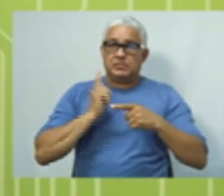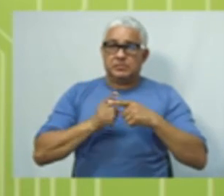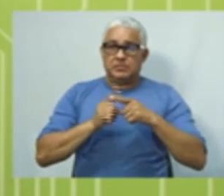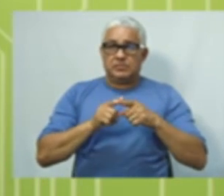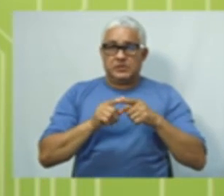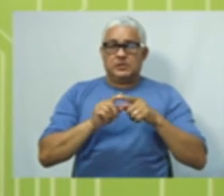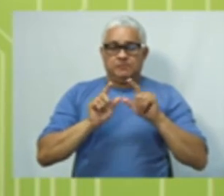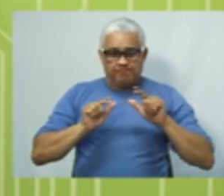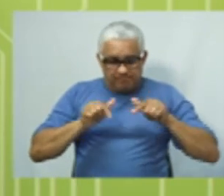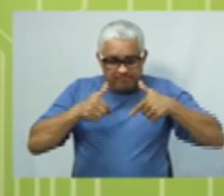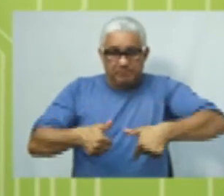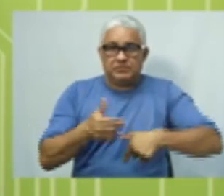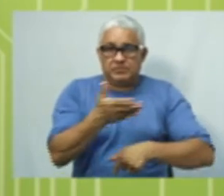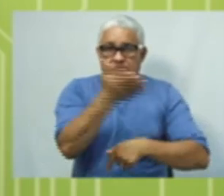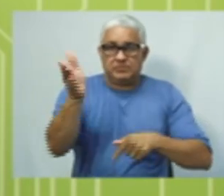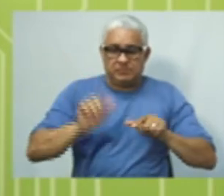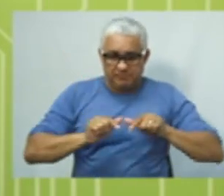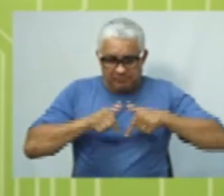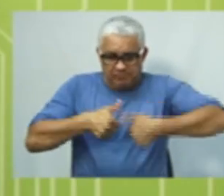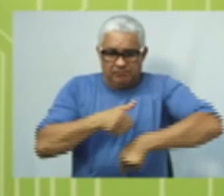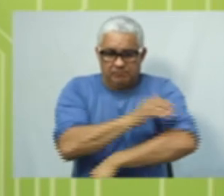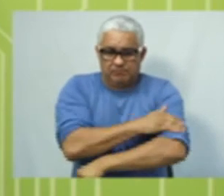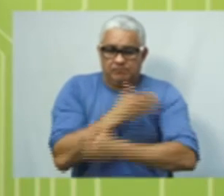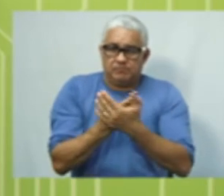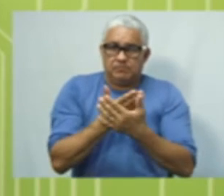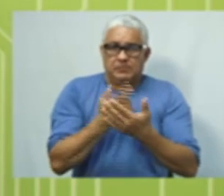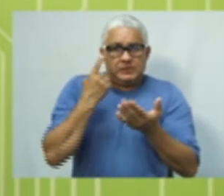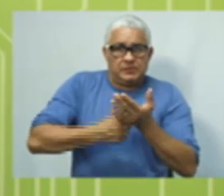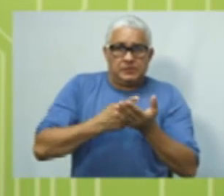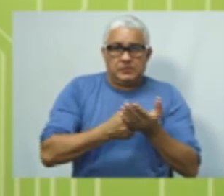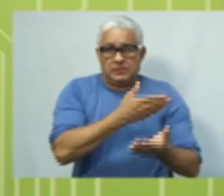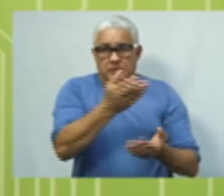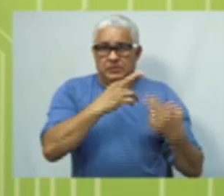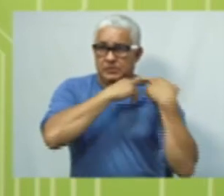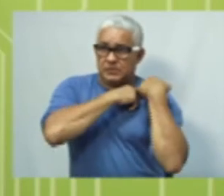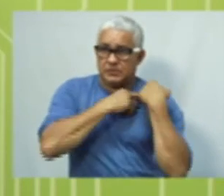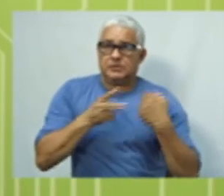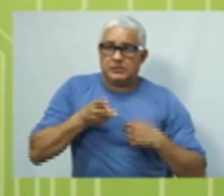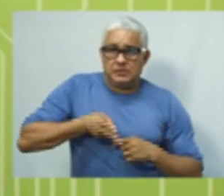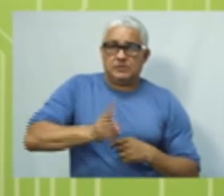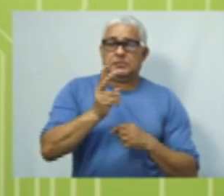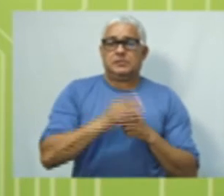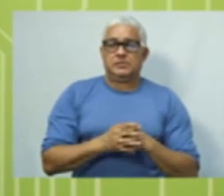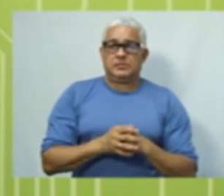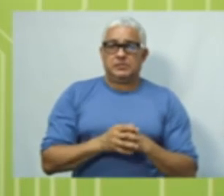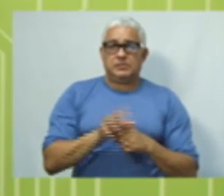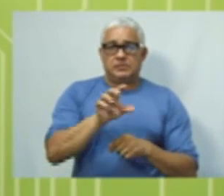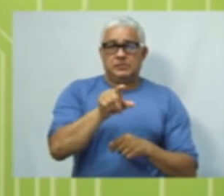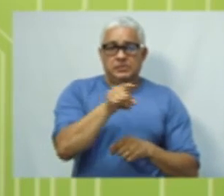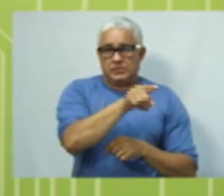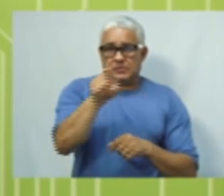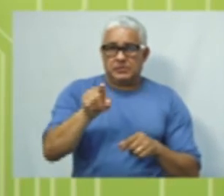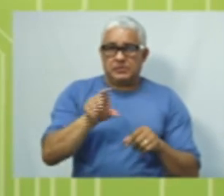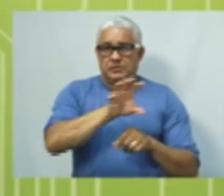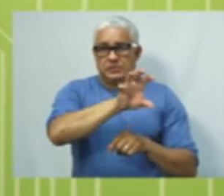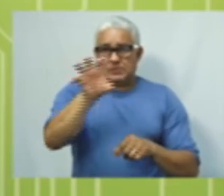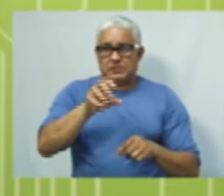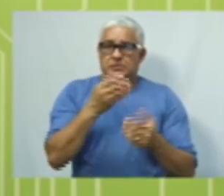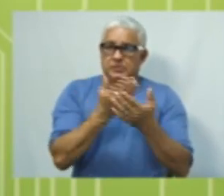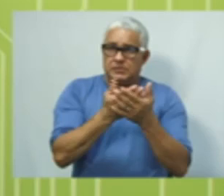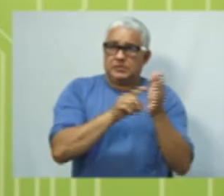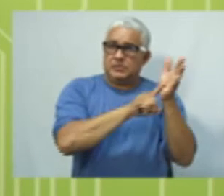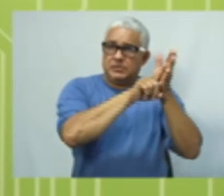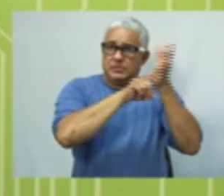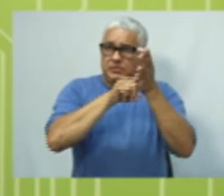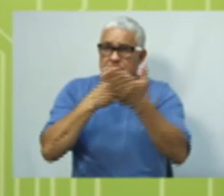dedicação de vocês, pelo esforço, pelo comprometimento. Então, continue dessa forma, buscando, estudando, para